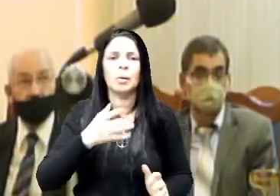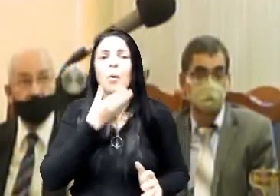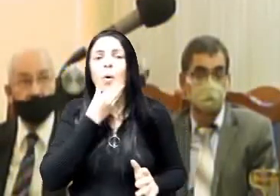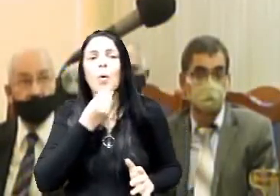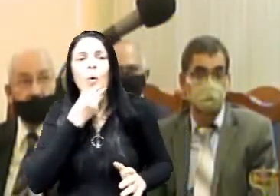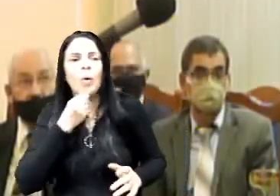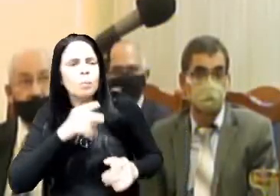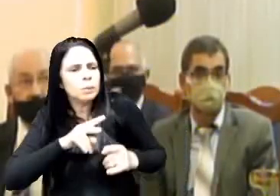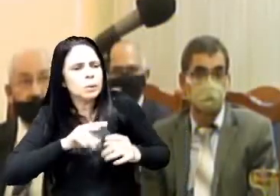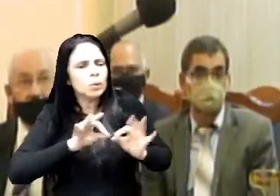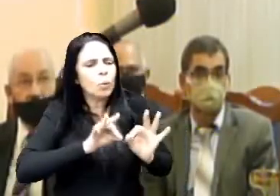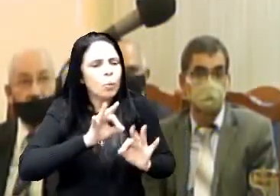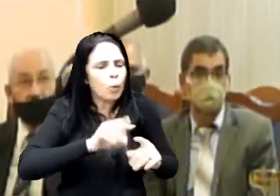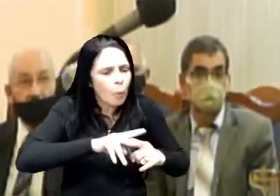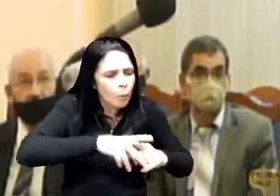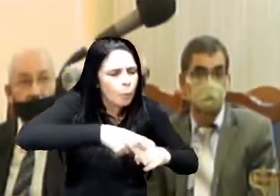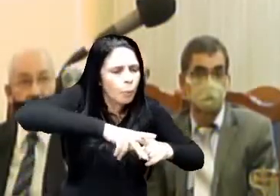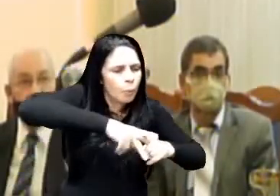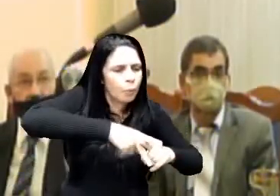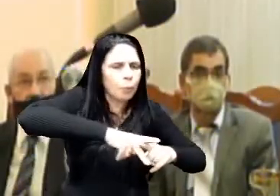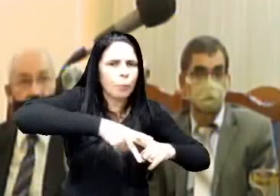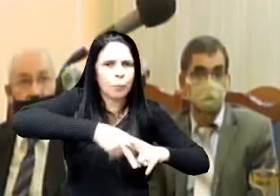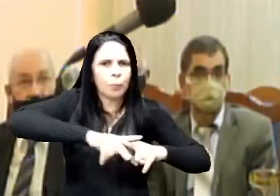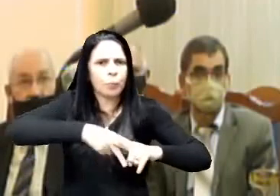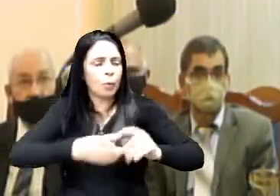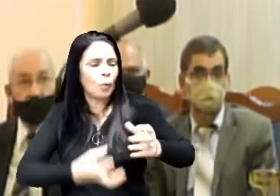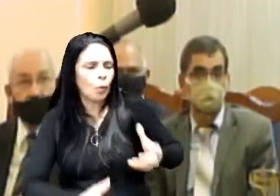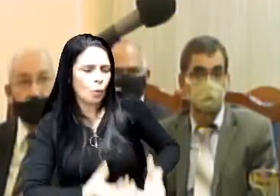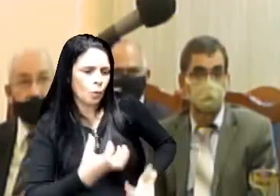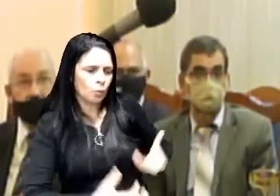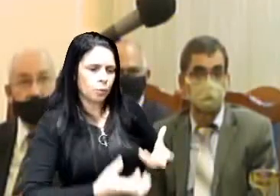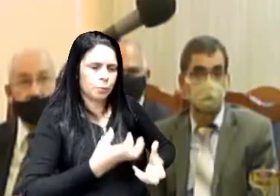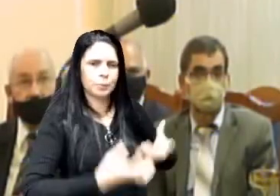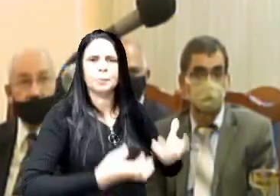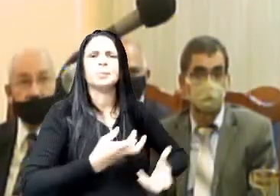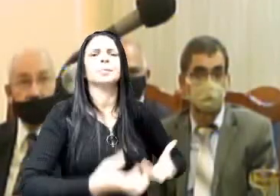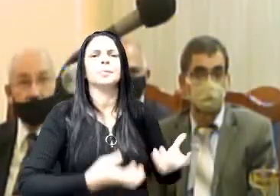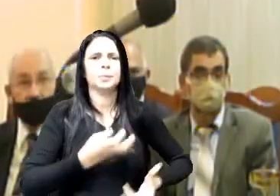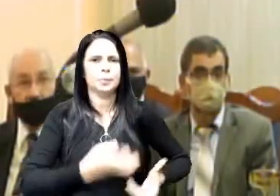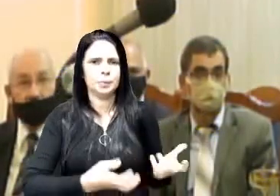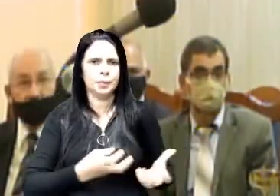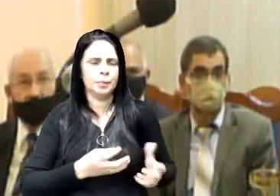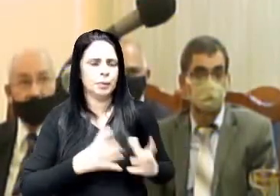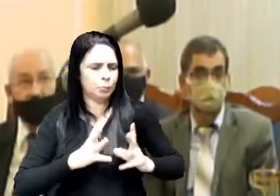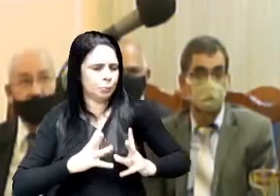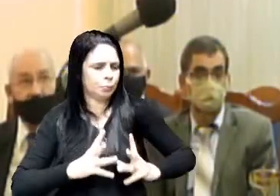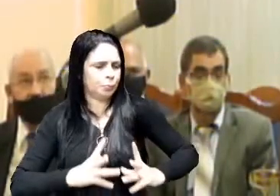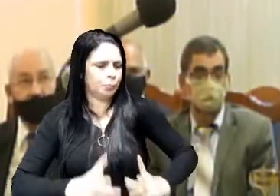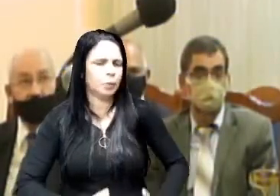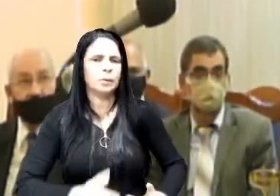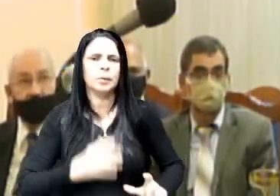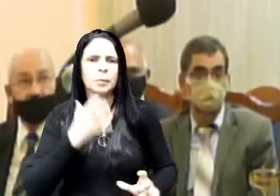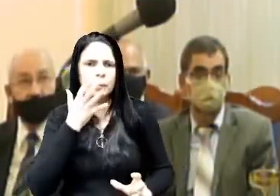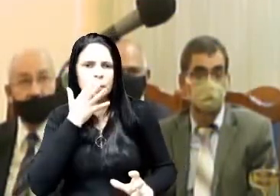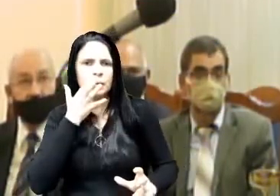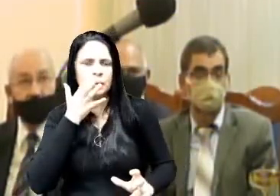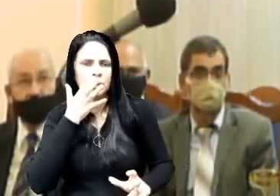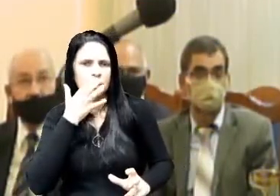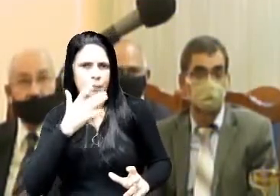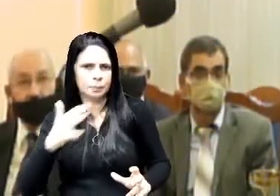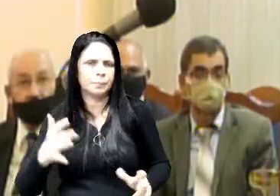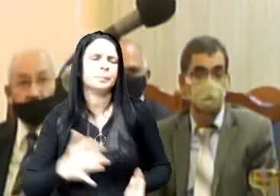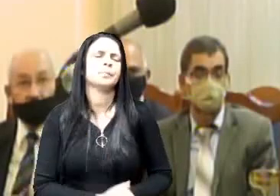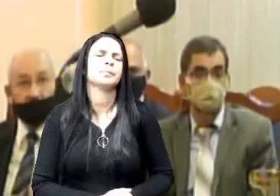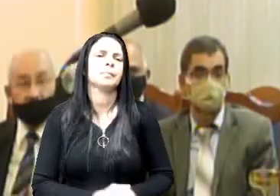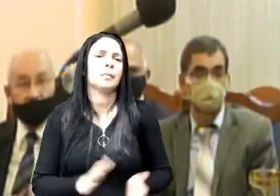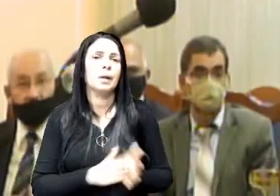onde? Vai para o cadinho, vai para o fogo, vai ser purificado,